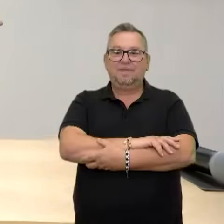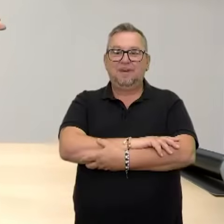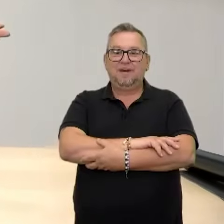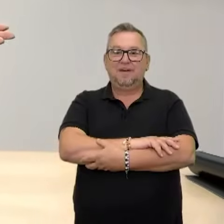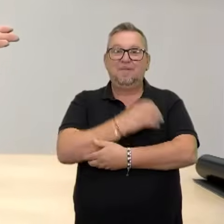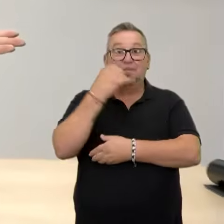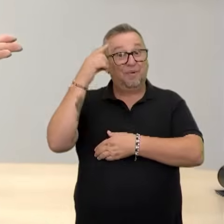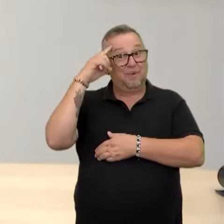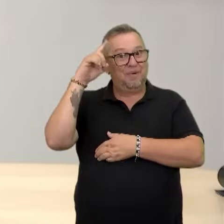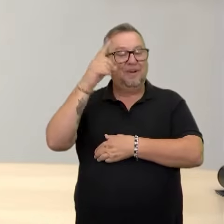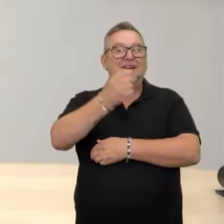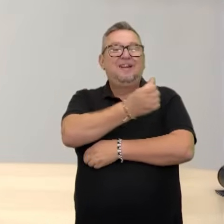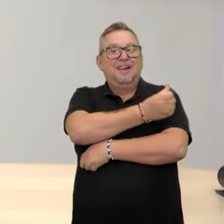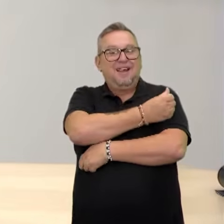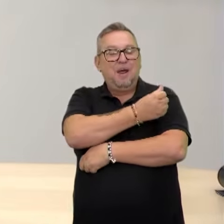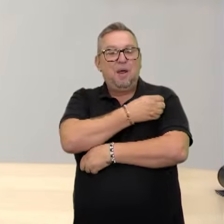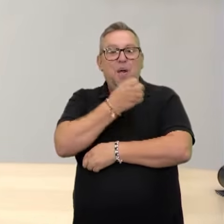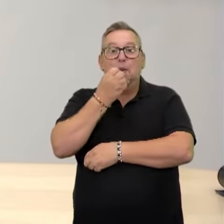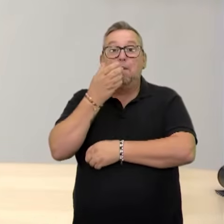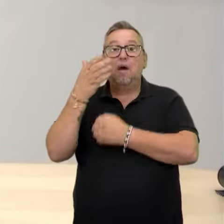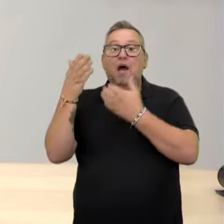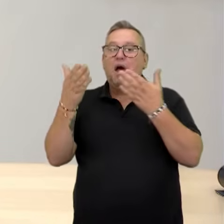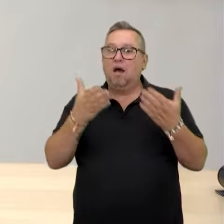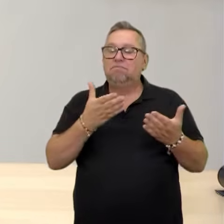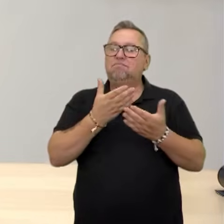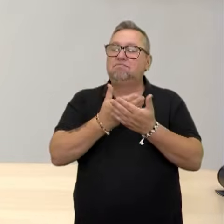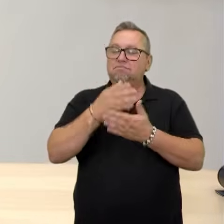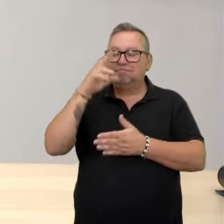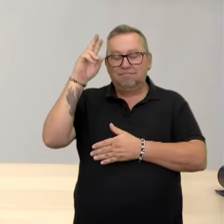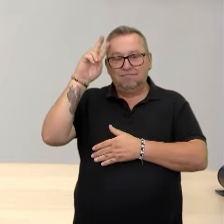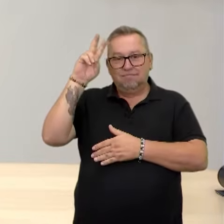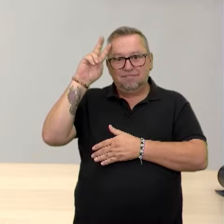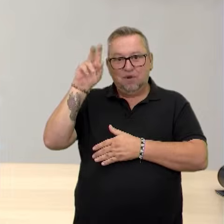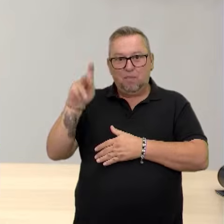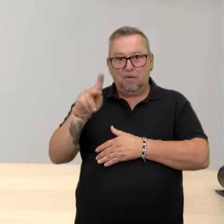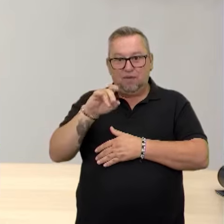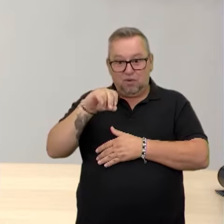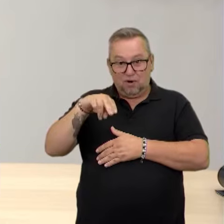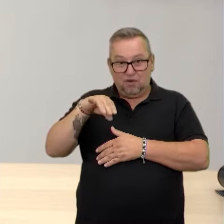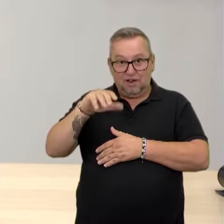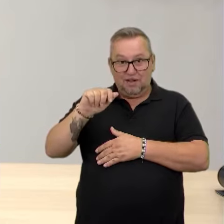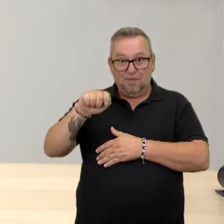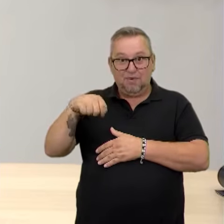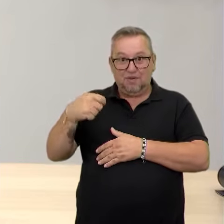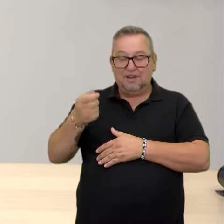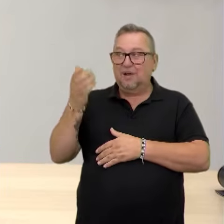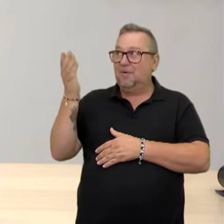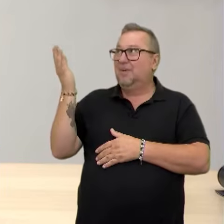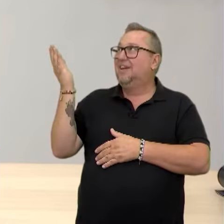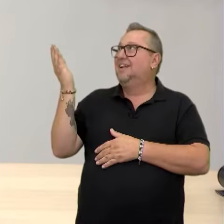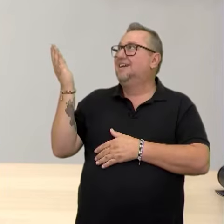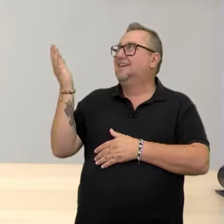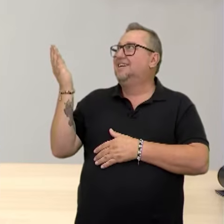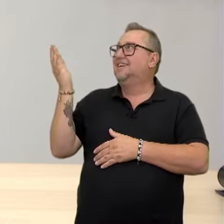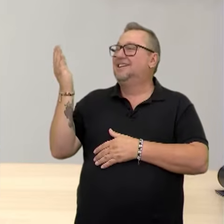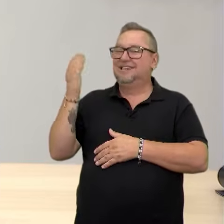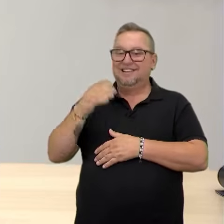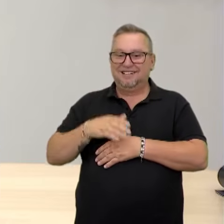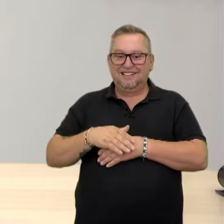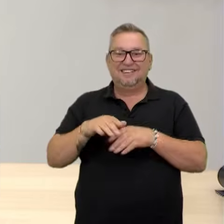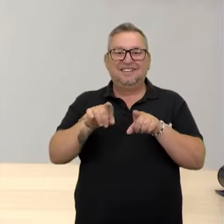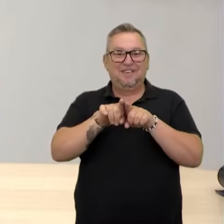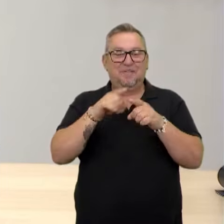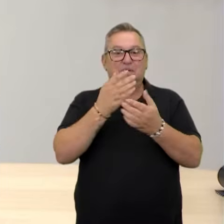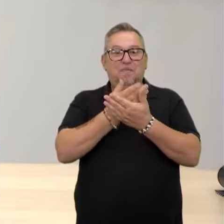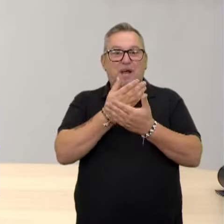Bom dia, sexto ano, sejam bem-vindos a mais essa aula de História. Eu sou a professora Janaína Jardim, esse é o meu sinal. Então, assim,